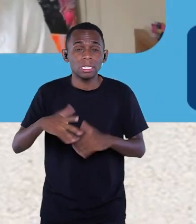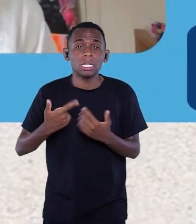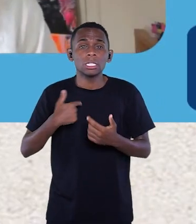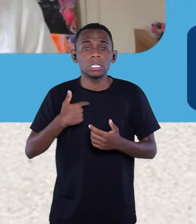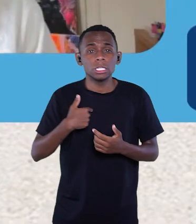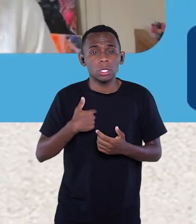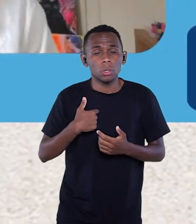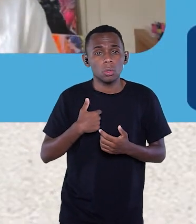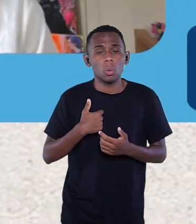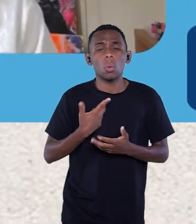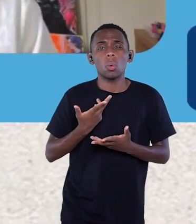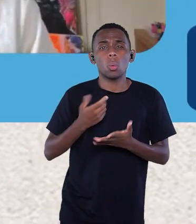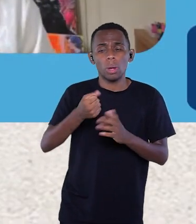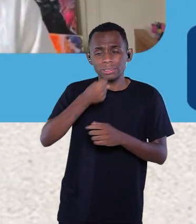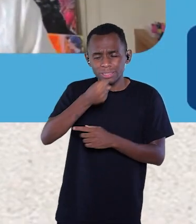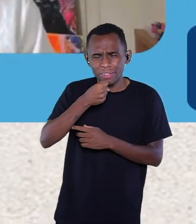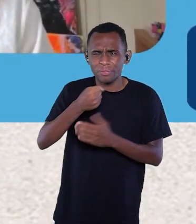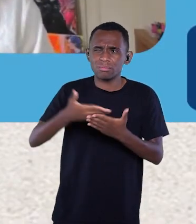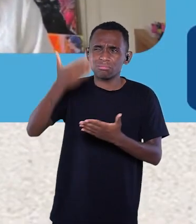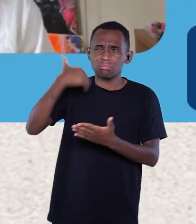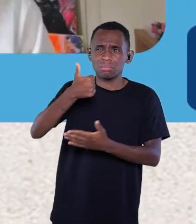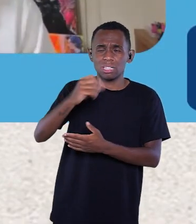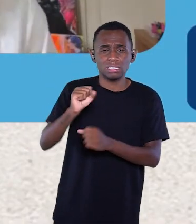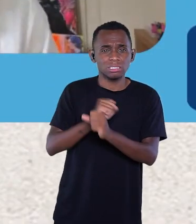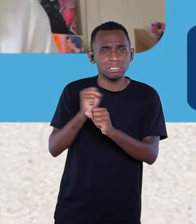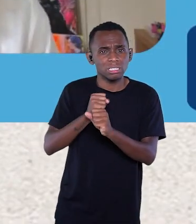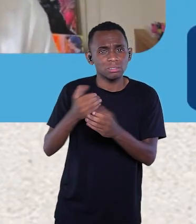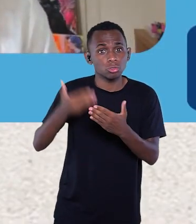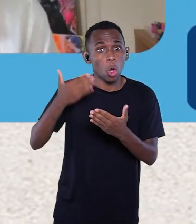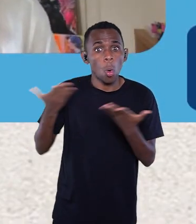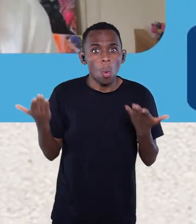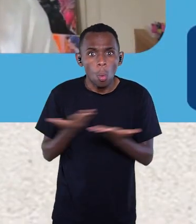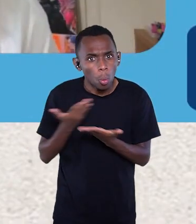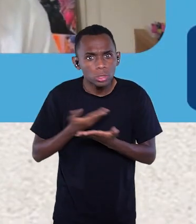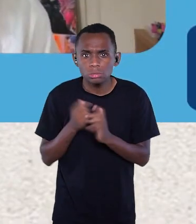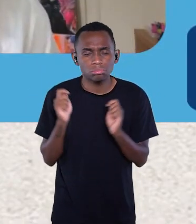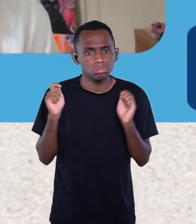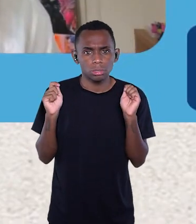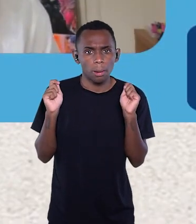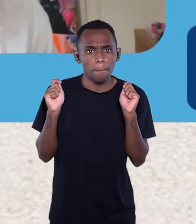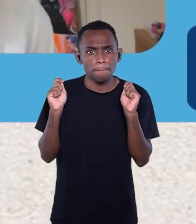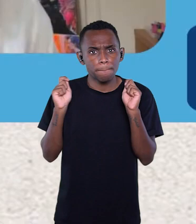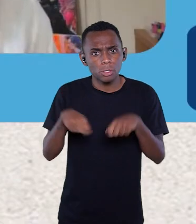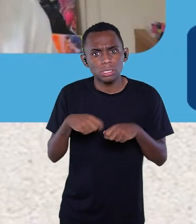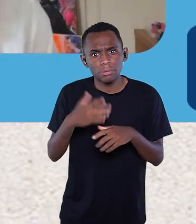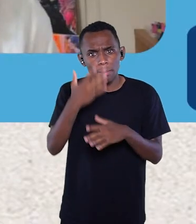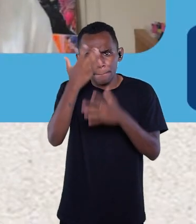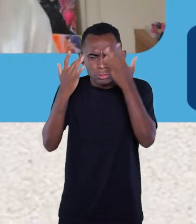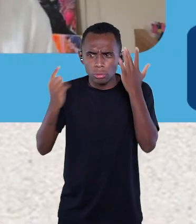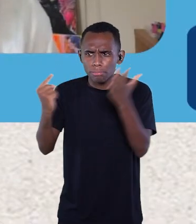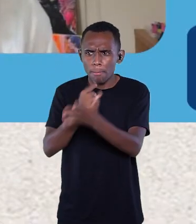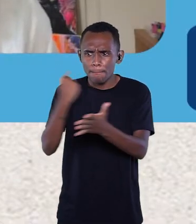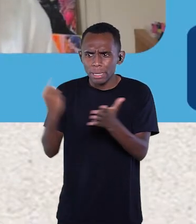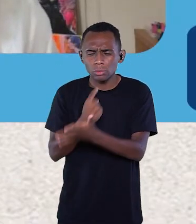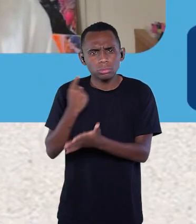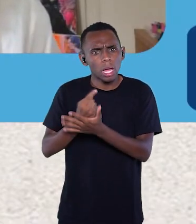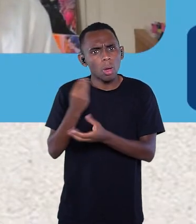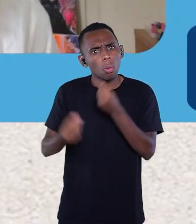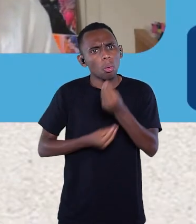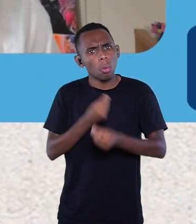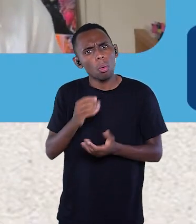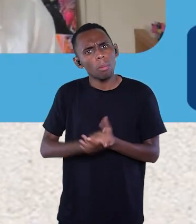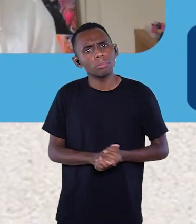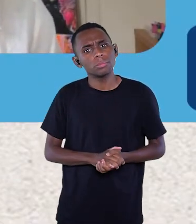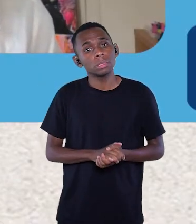entrevistas com ela, assim, que foram feitas há 10 anos atrás, que eu fico assim, gente, hoje em dia isso não teria Essa pessoa não pode perguntar uma coisa dessas para alguém,